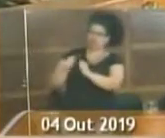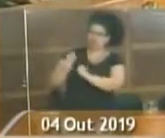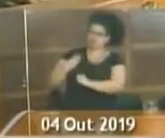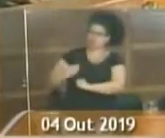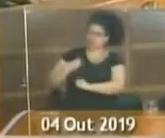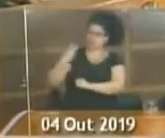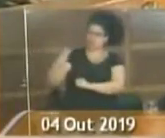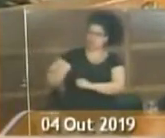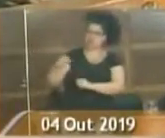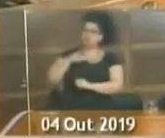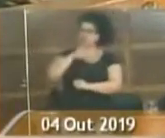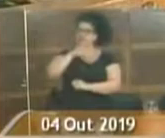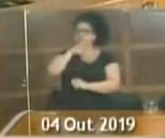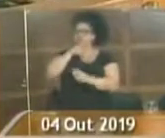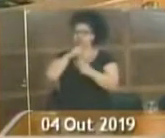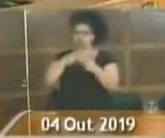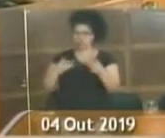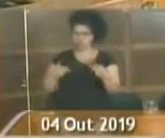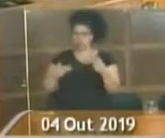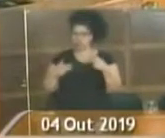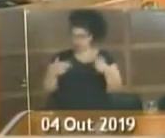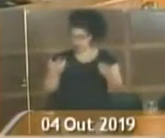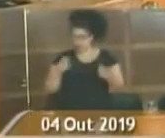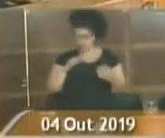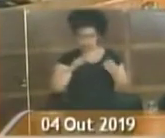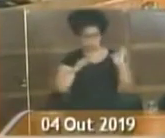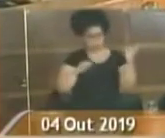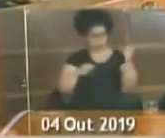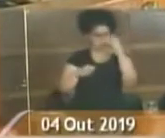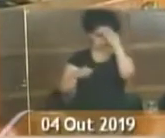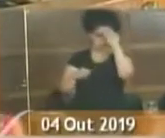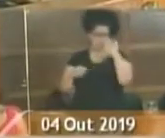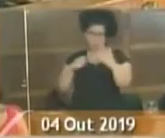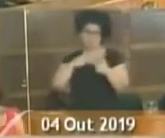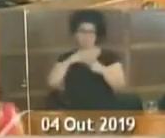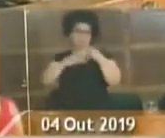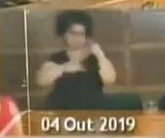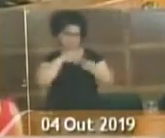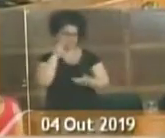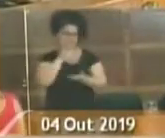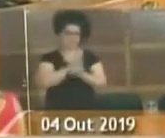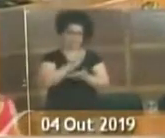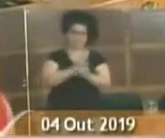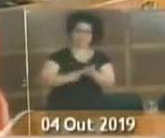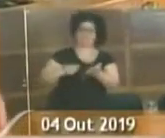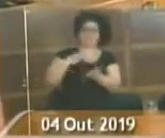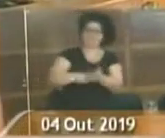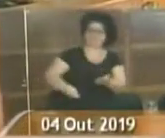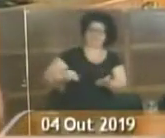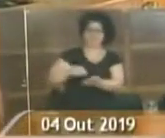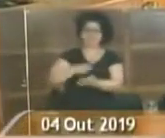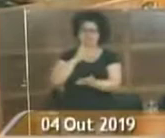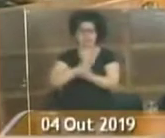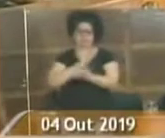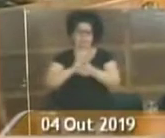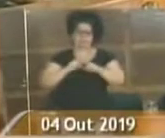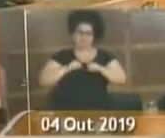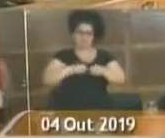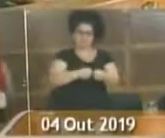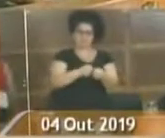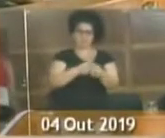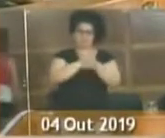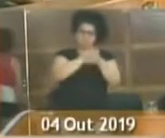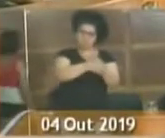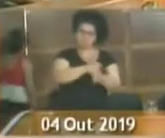animais. E, como todo mundo sabe, e não me canso de falar, sempre fui uma defensora e amante da causa